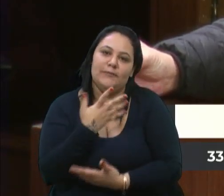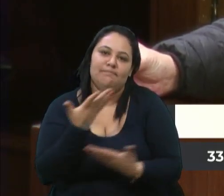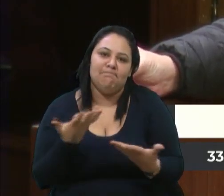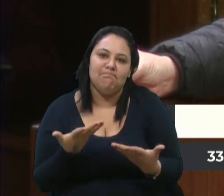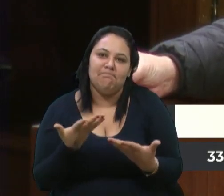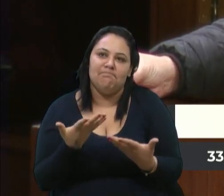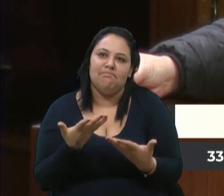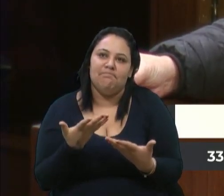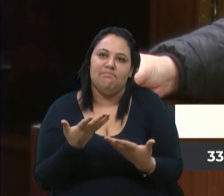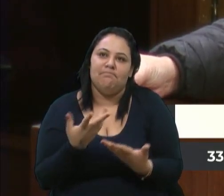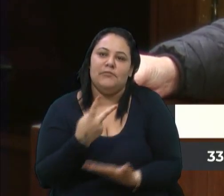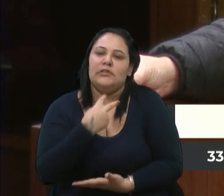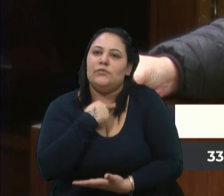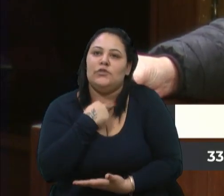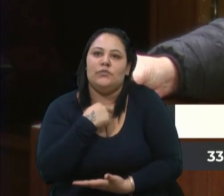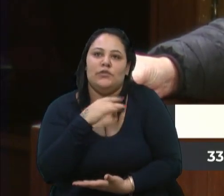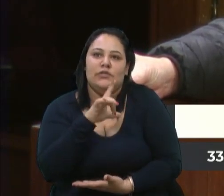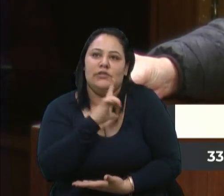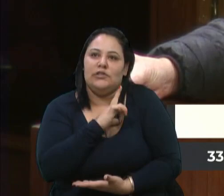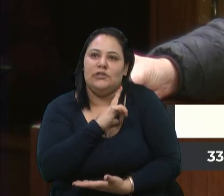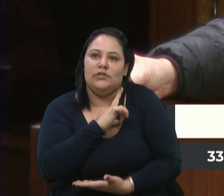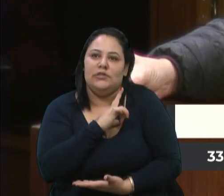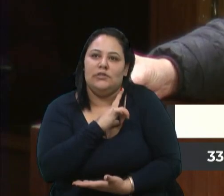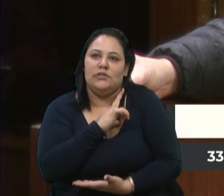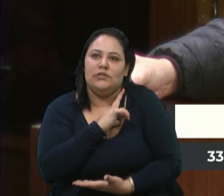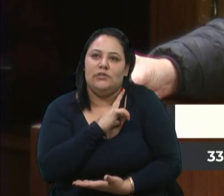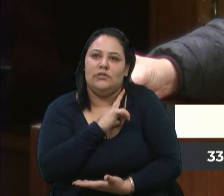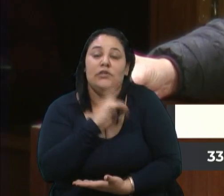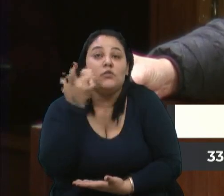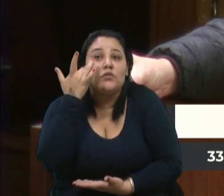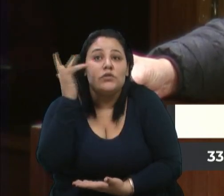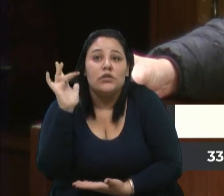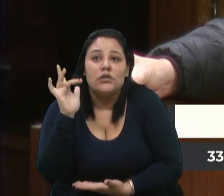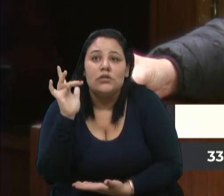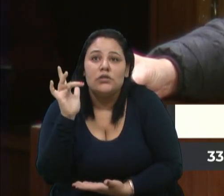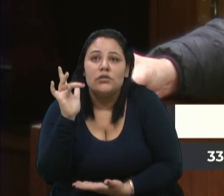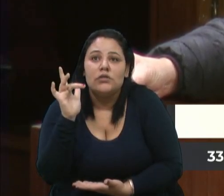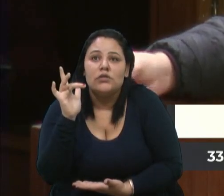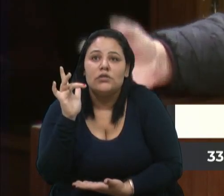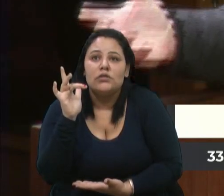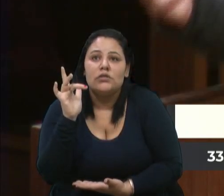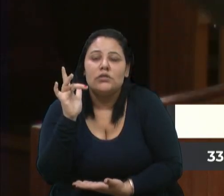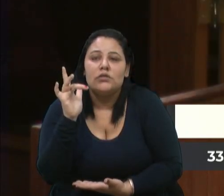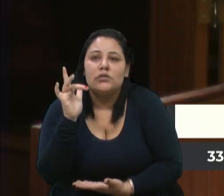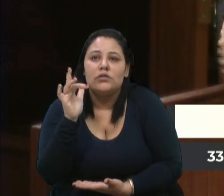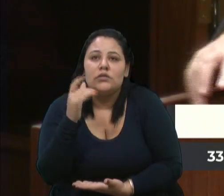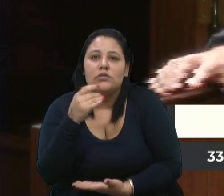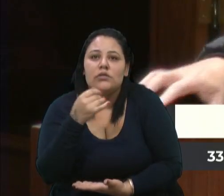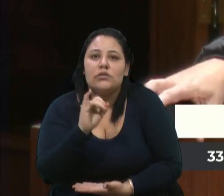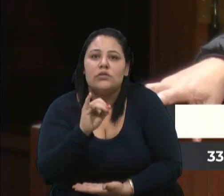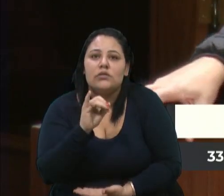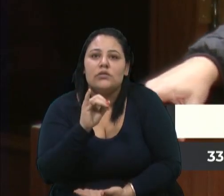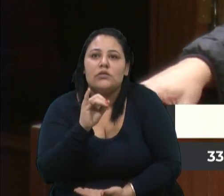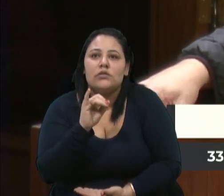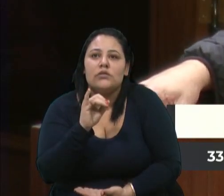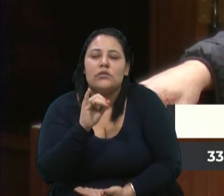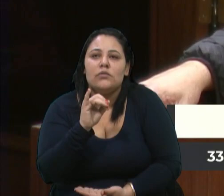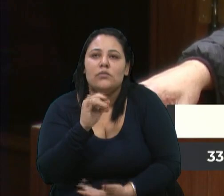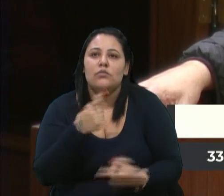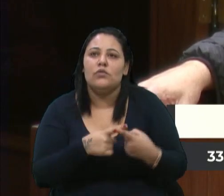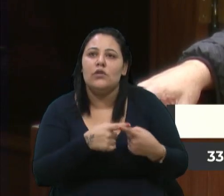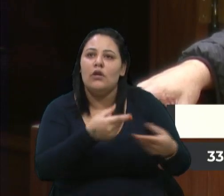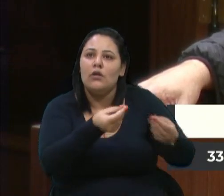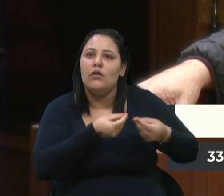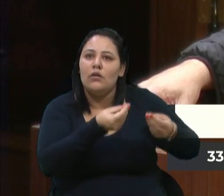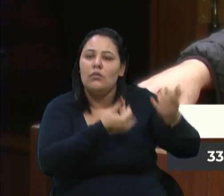consultório odontológico. Eu não sei se isso se verifica na verdade, porque a gente recebe muitas informações, mas